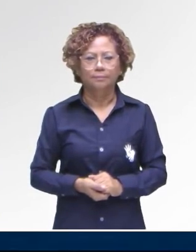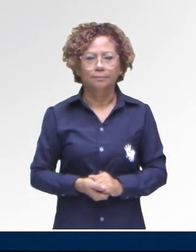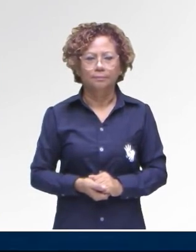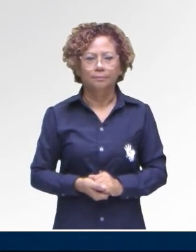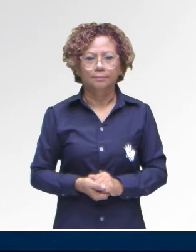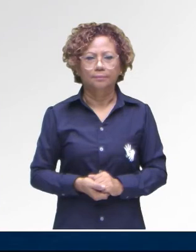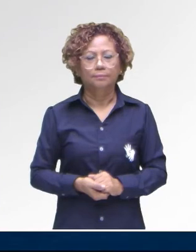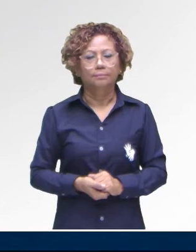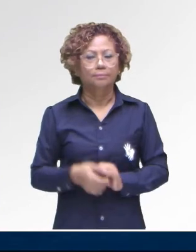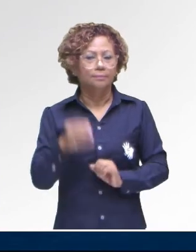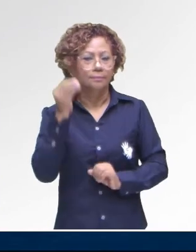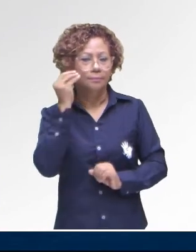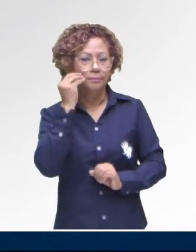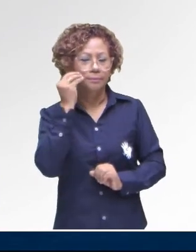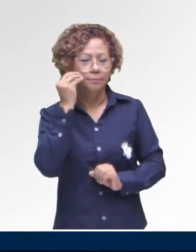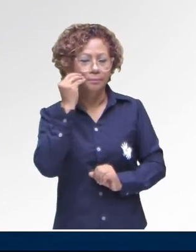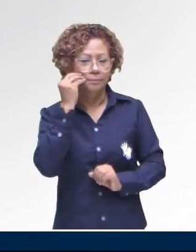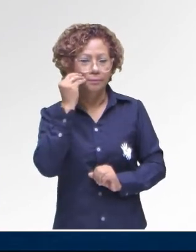então,